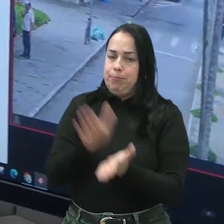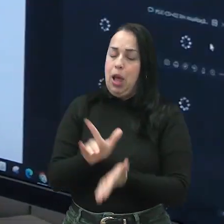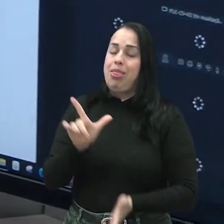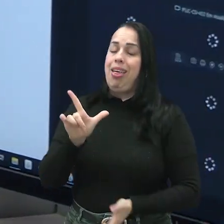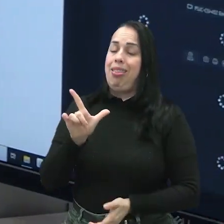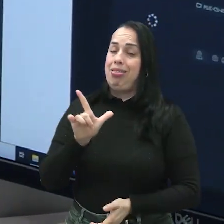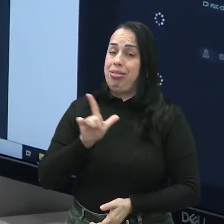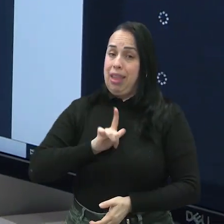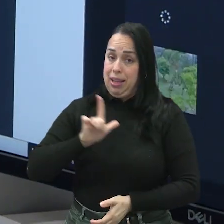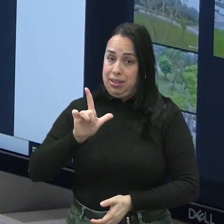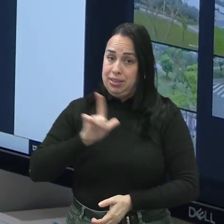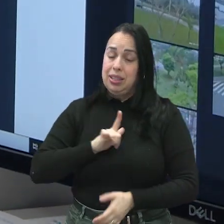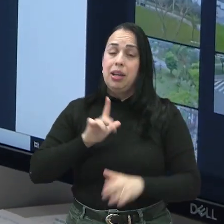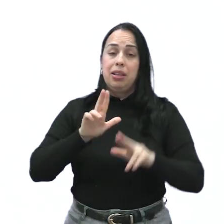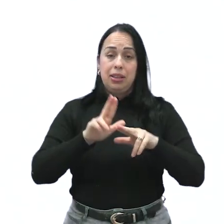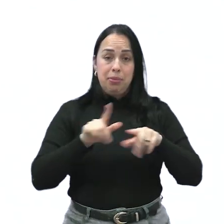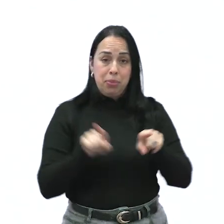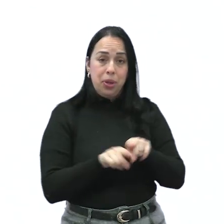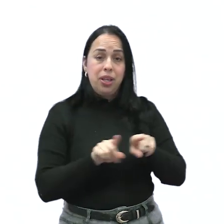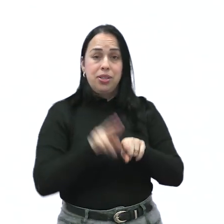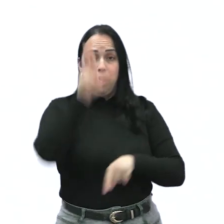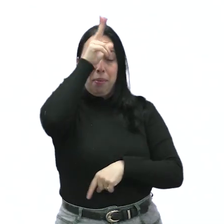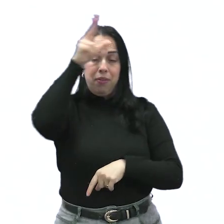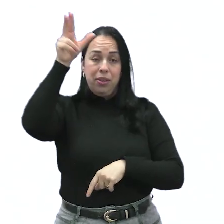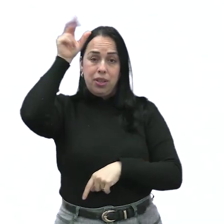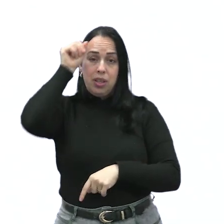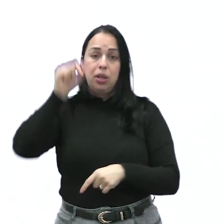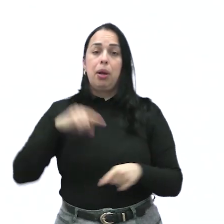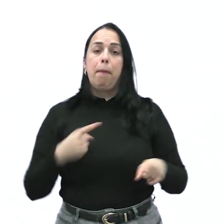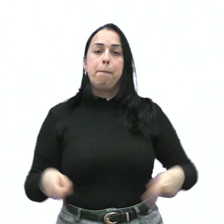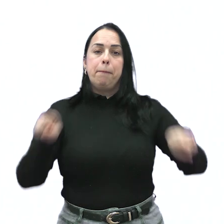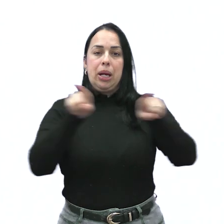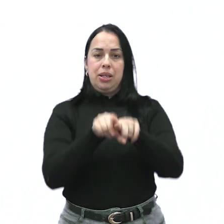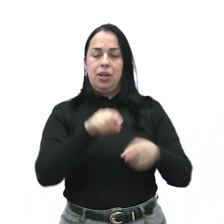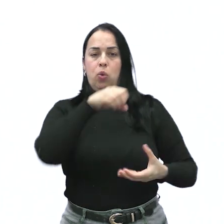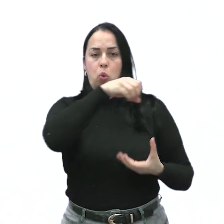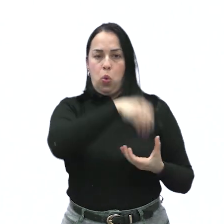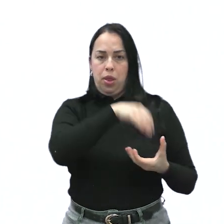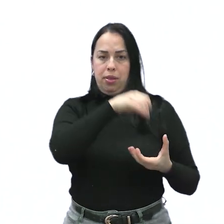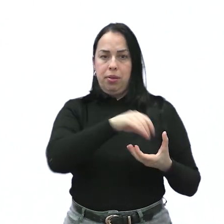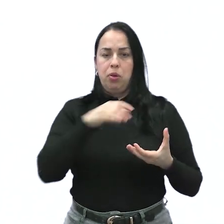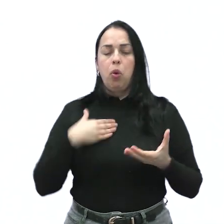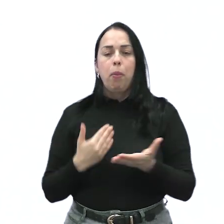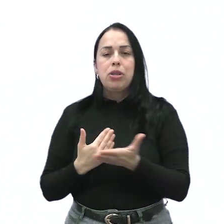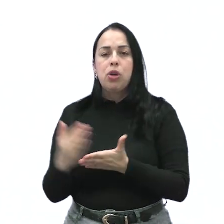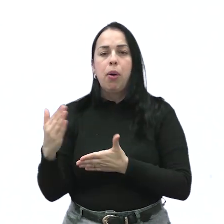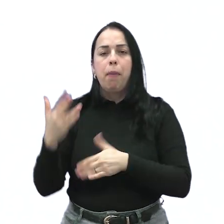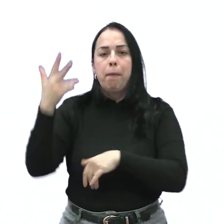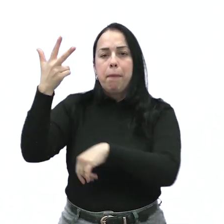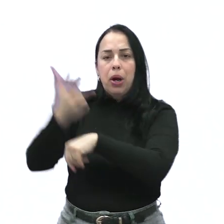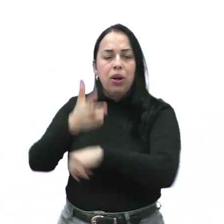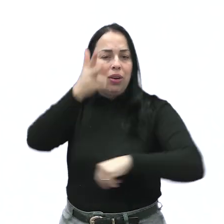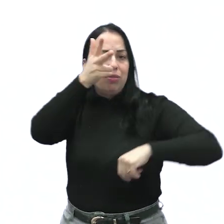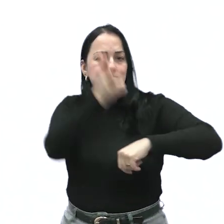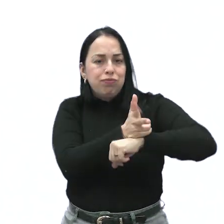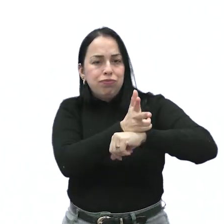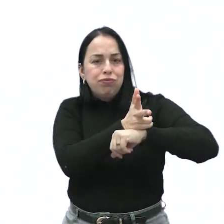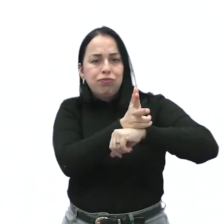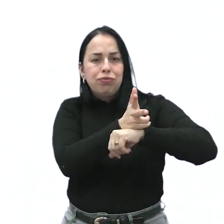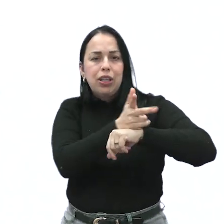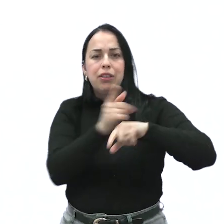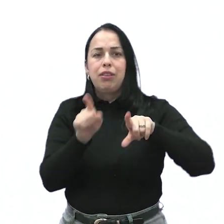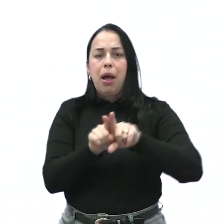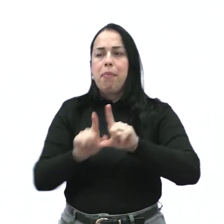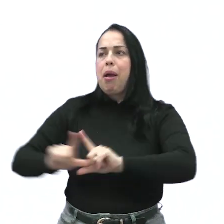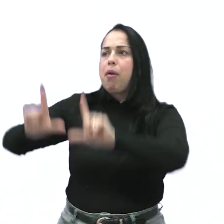de multa. Além disso, a Prefeitura, em parceria com a Urban, iniciou um projeto piloto para instalar câmeras de monitoramento